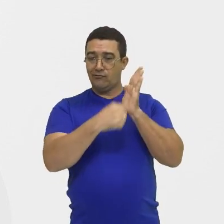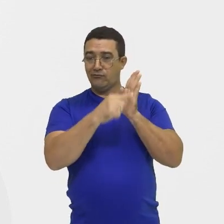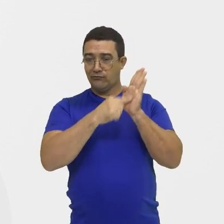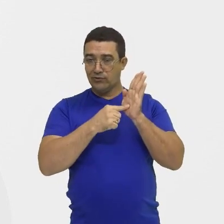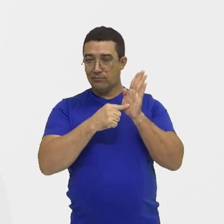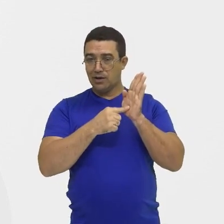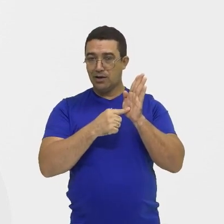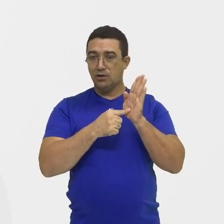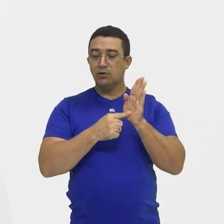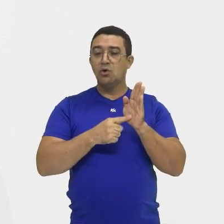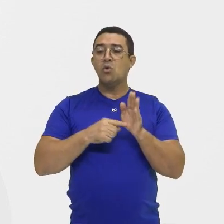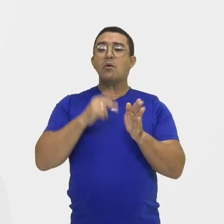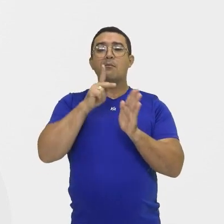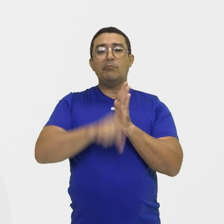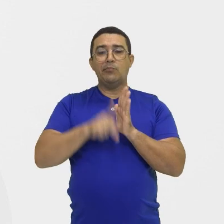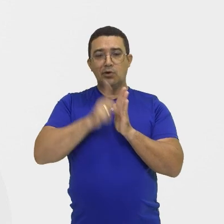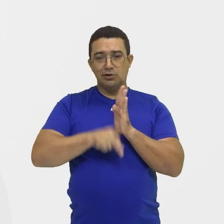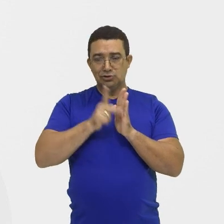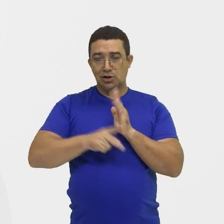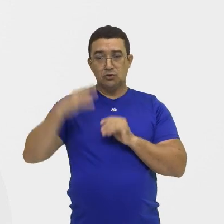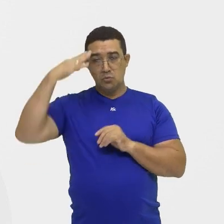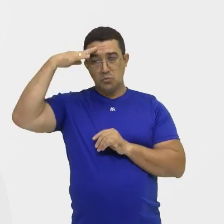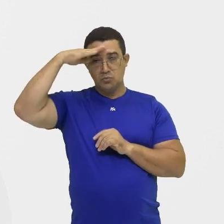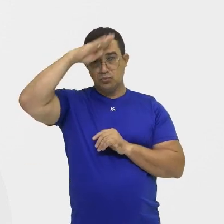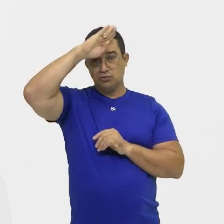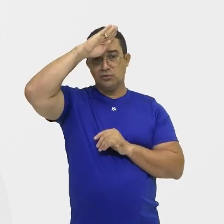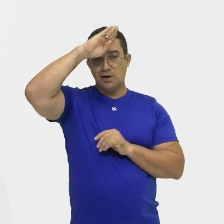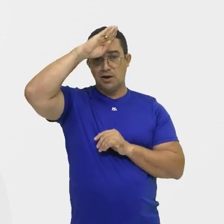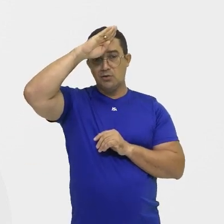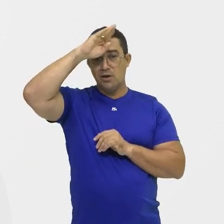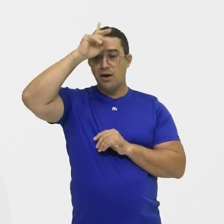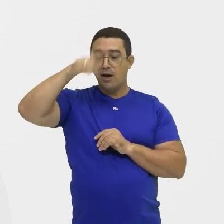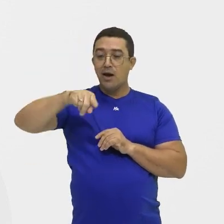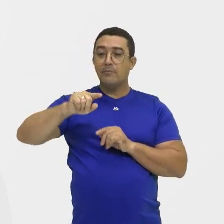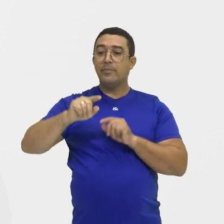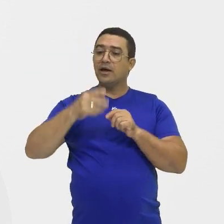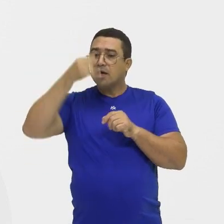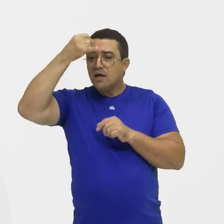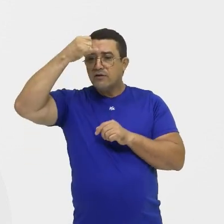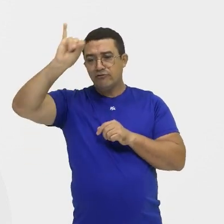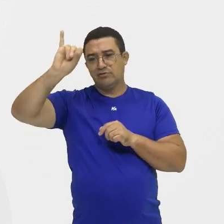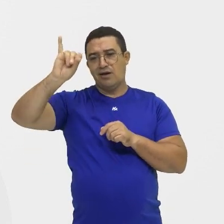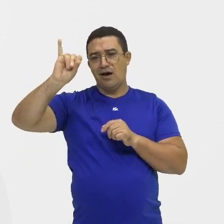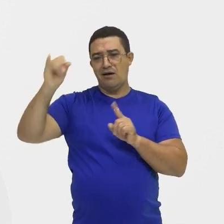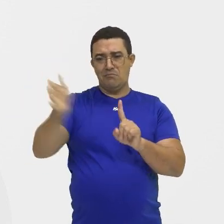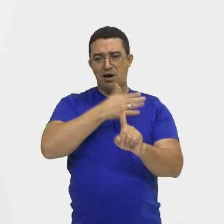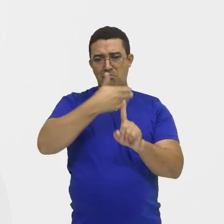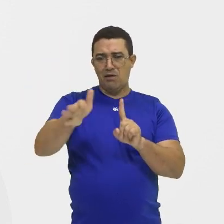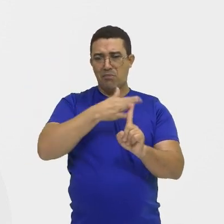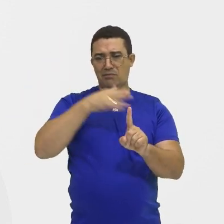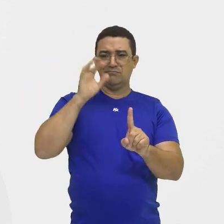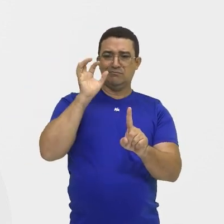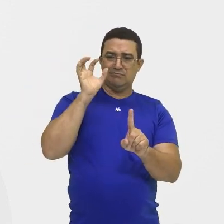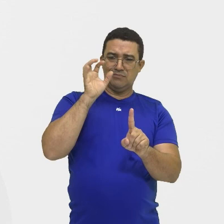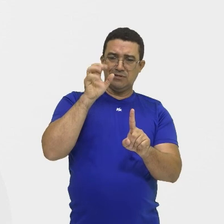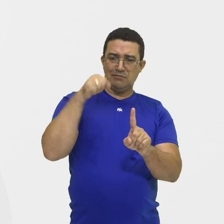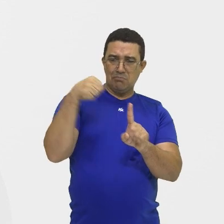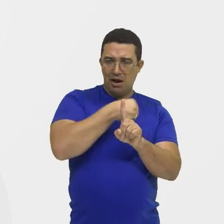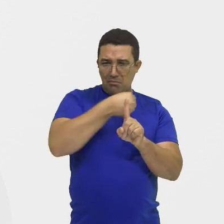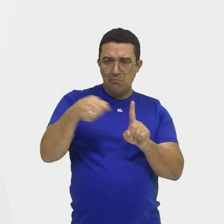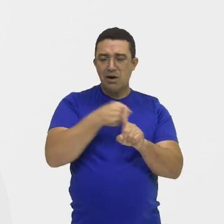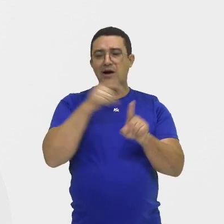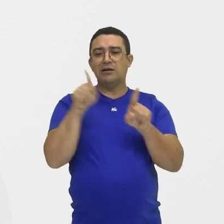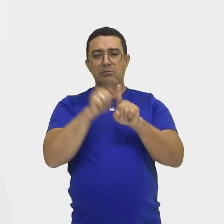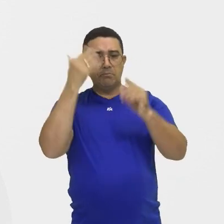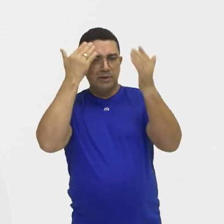doméstica, o projeto, que foi sancionado por ele, né, é exatamente para prevenir essas agressões físicas e psicológicas sofridas